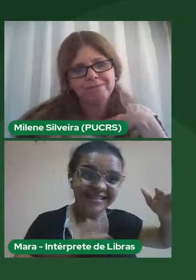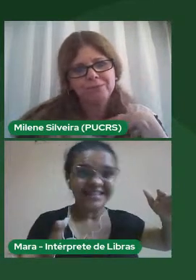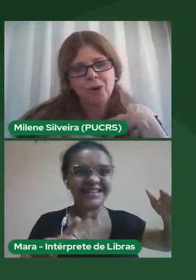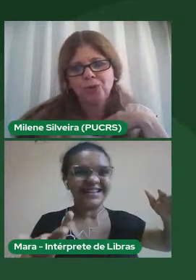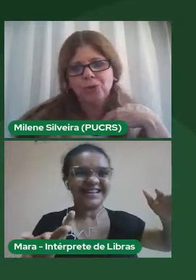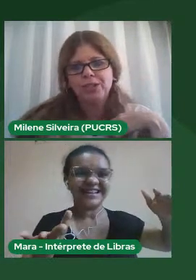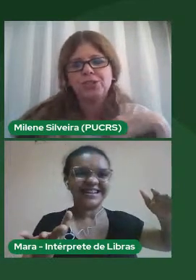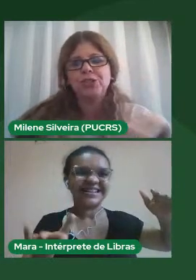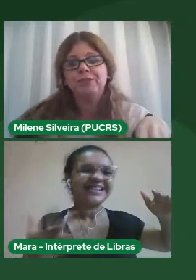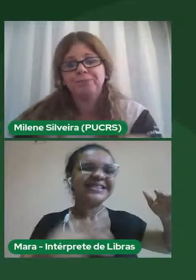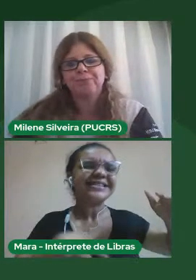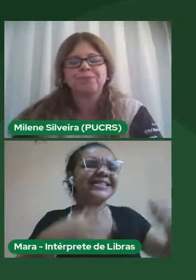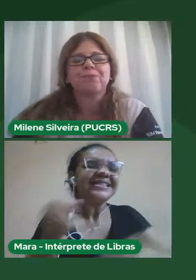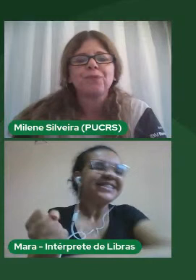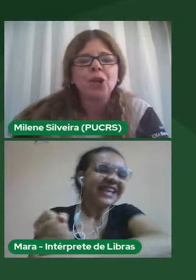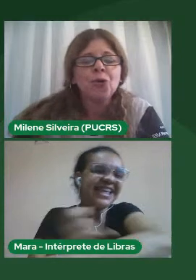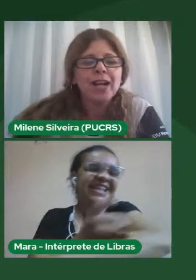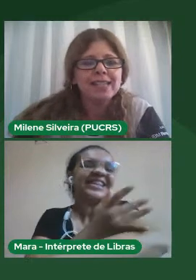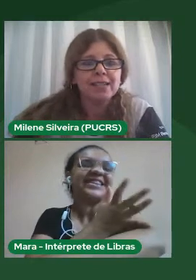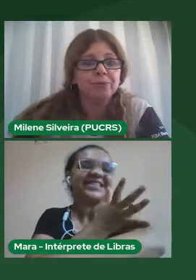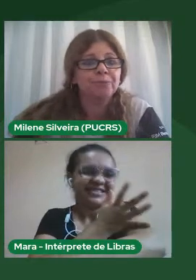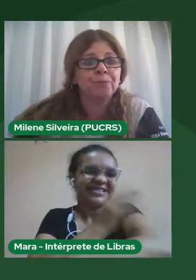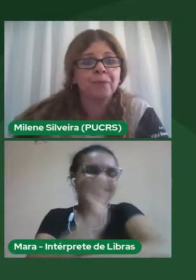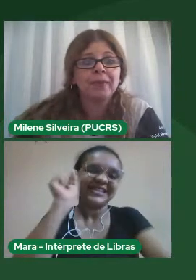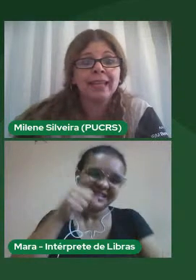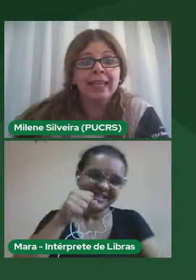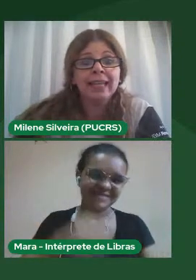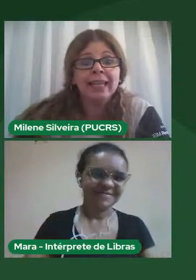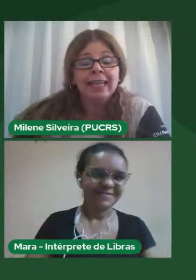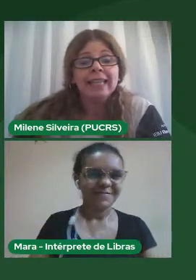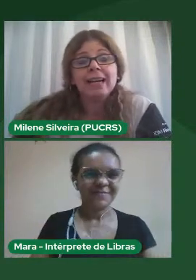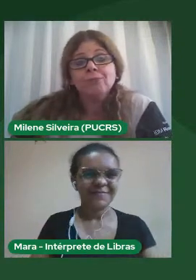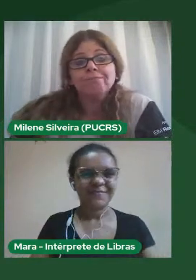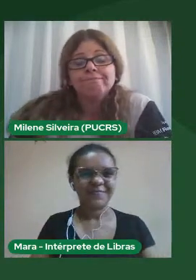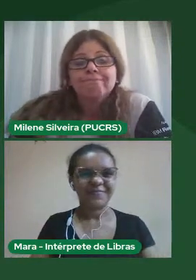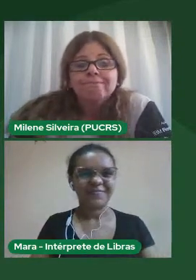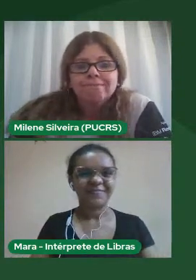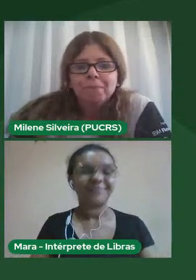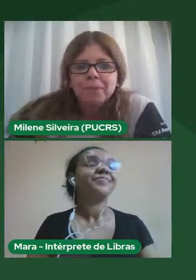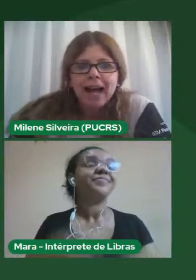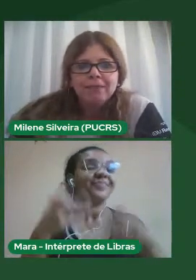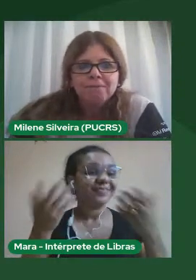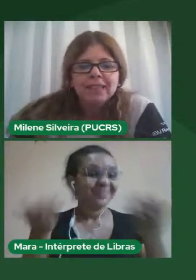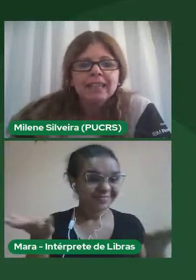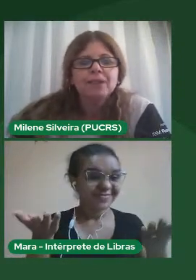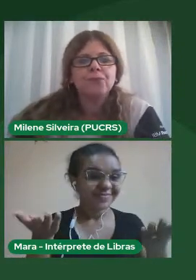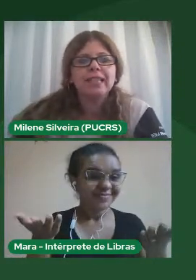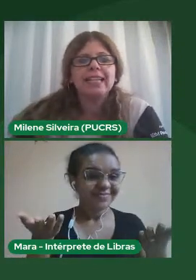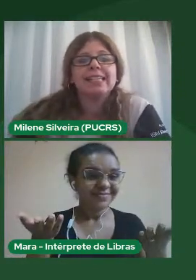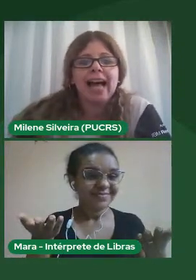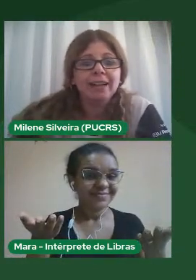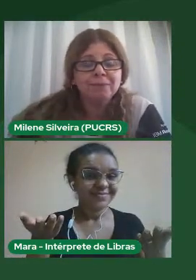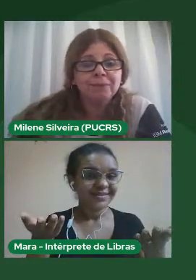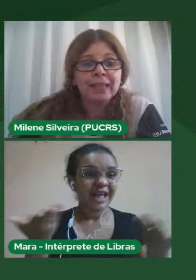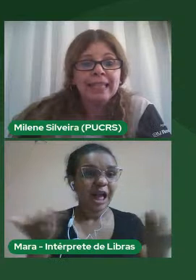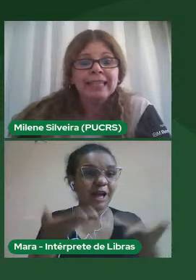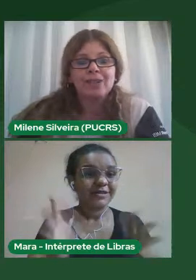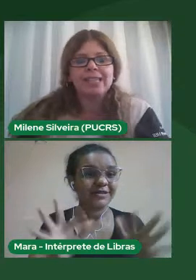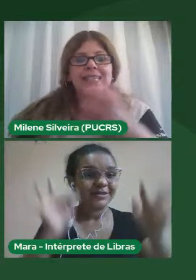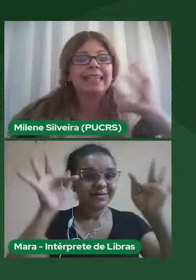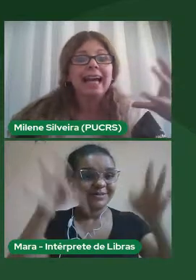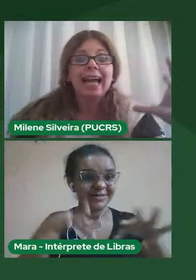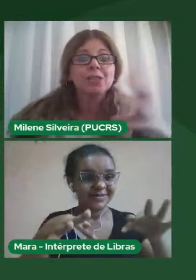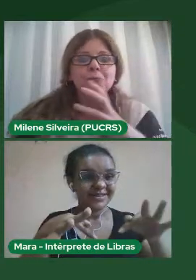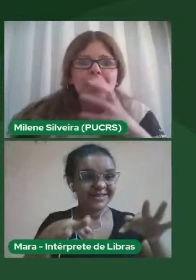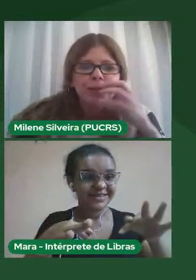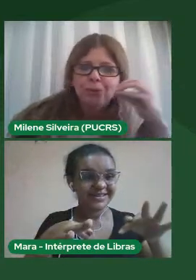meus coautores de coração. Então, para finalizar, então,